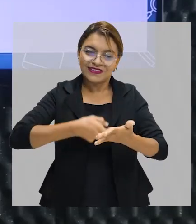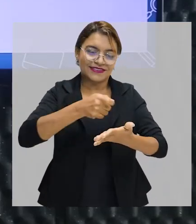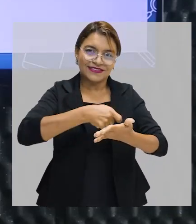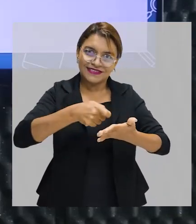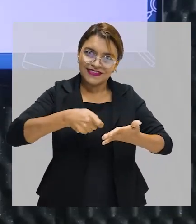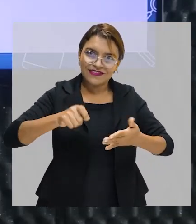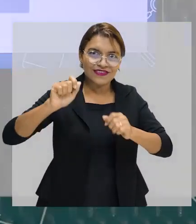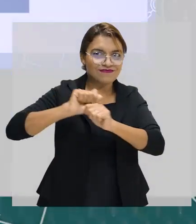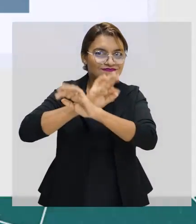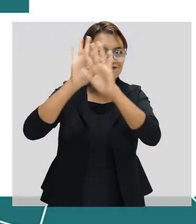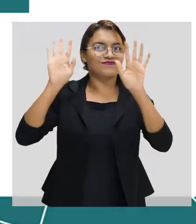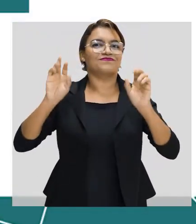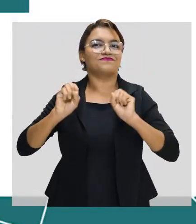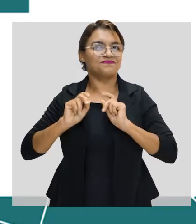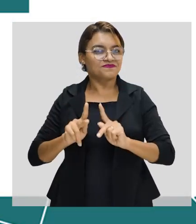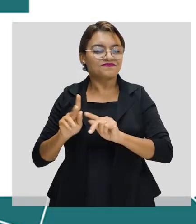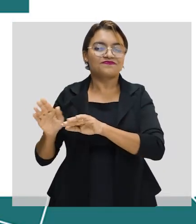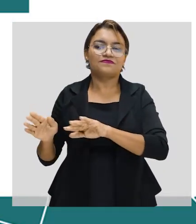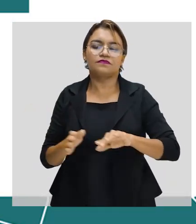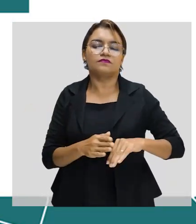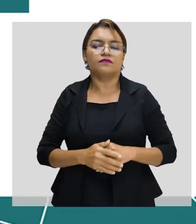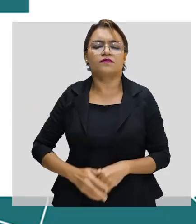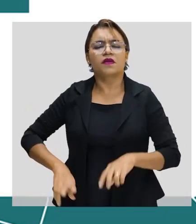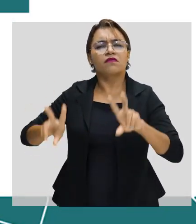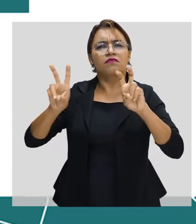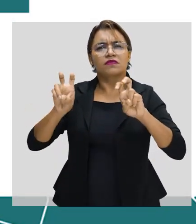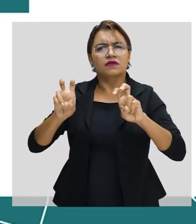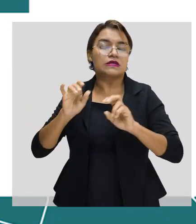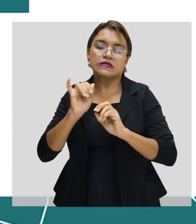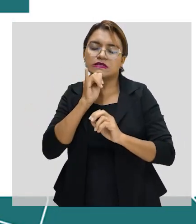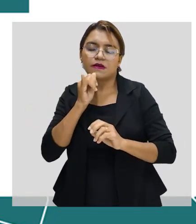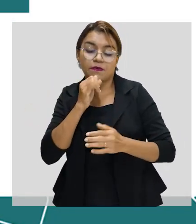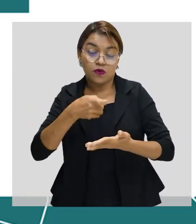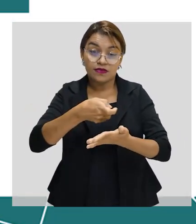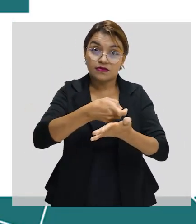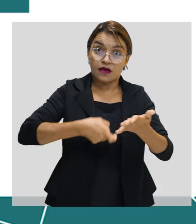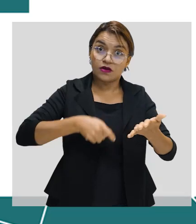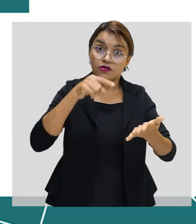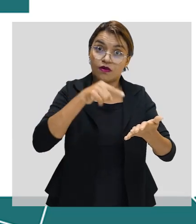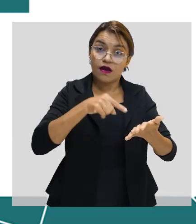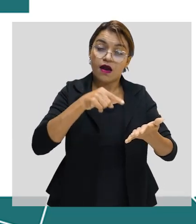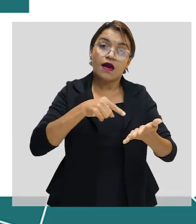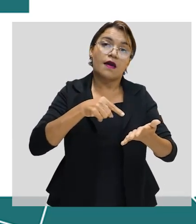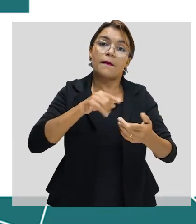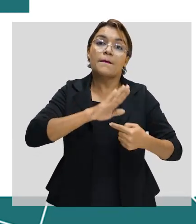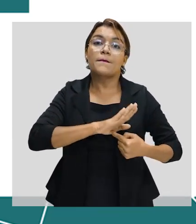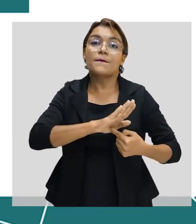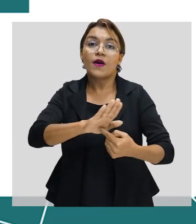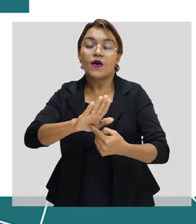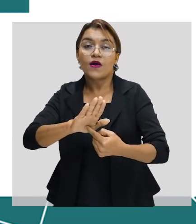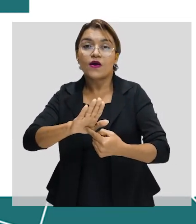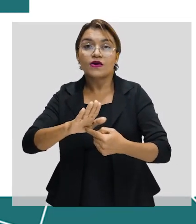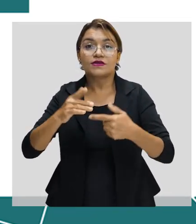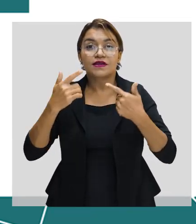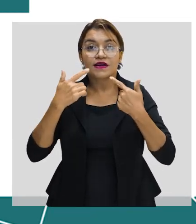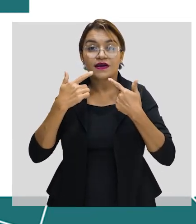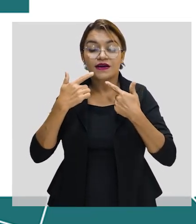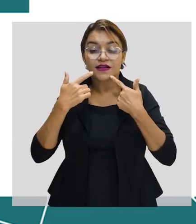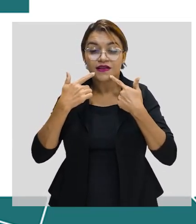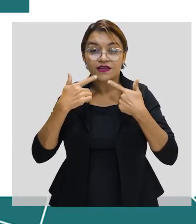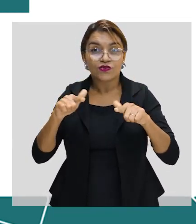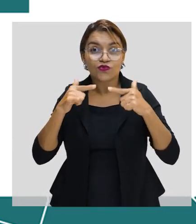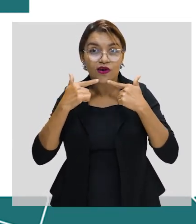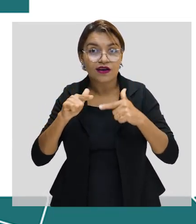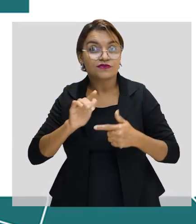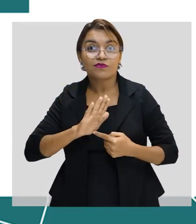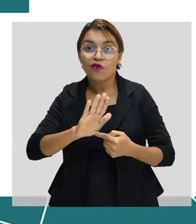certo? Muito bem. Então, o que é um texto? É uma manifestação da linguagem, certo?